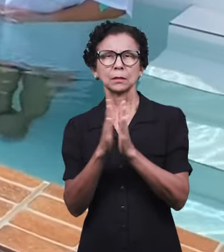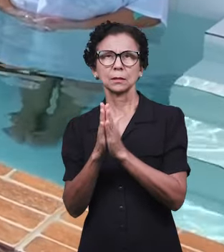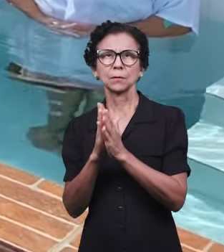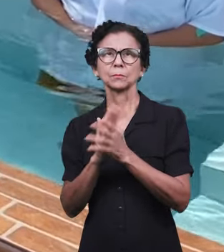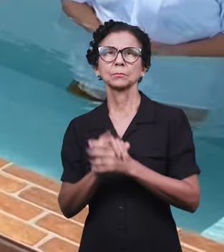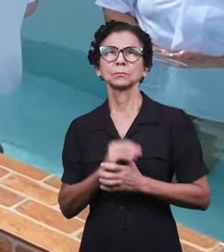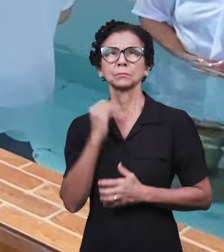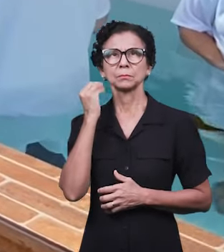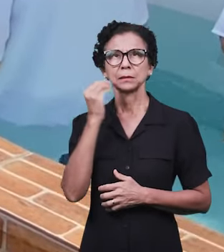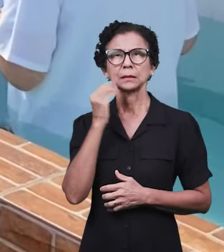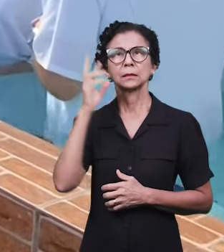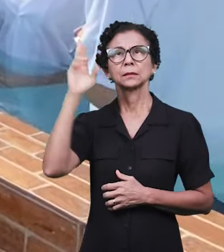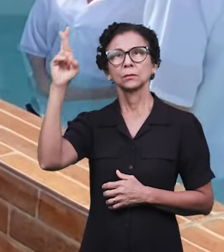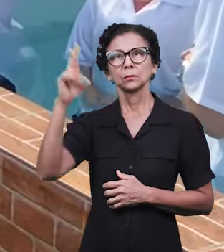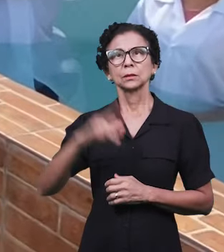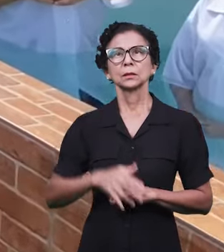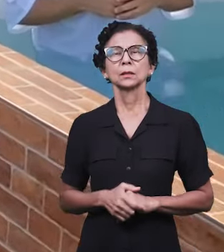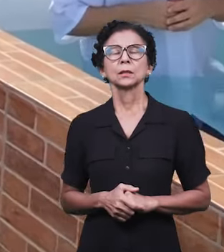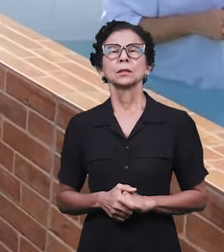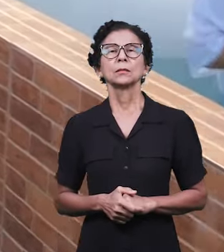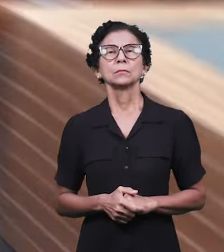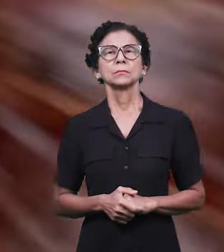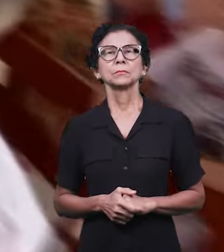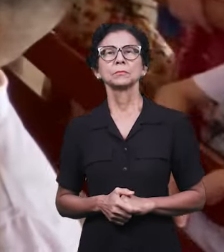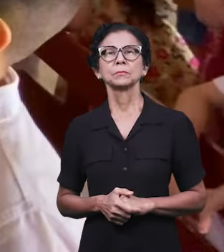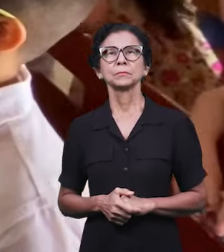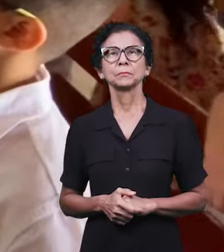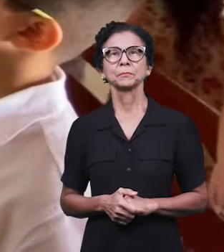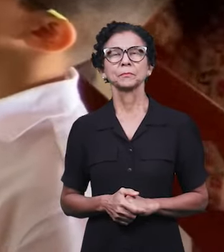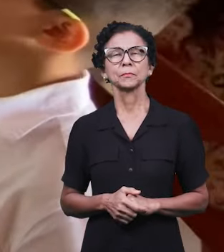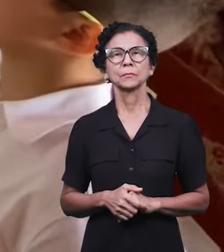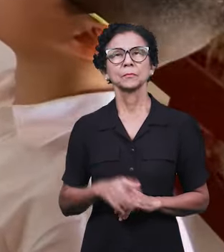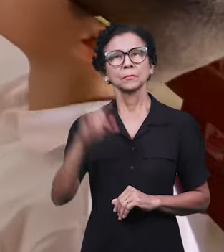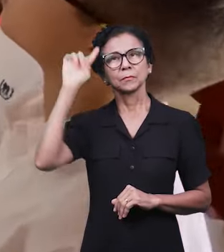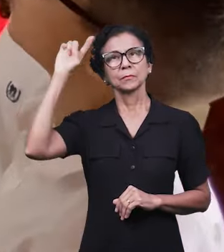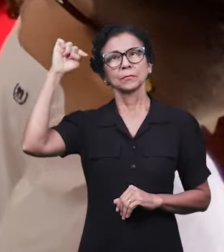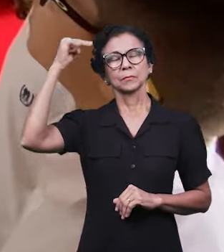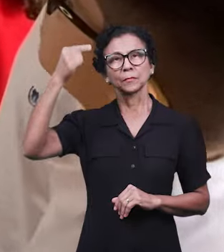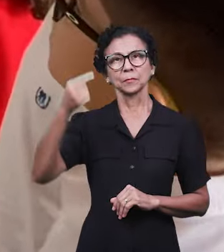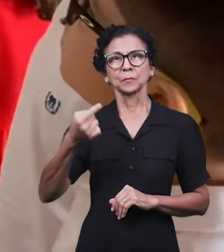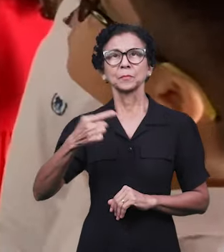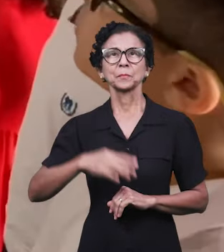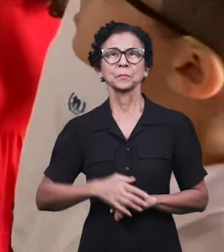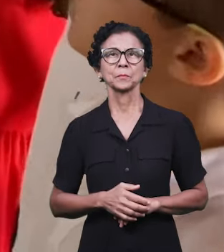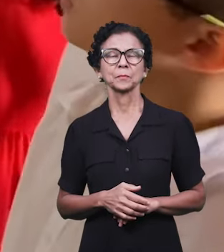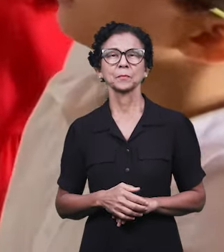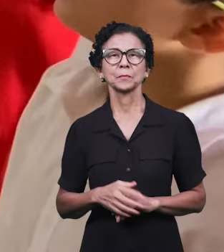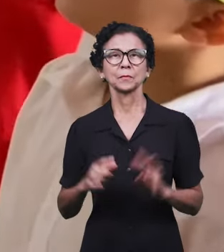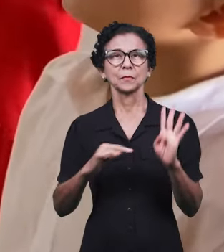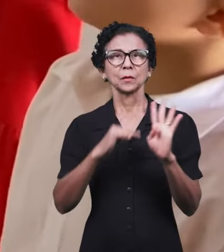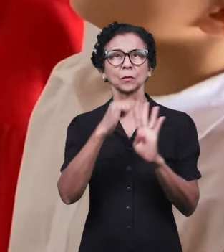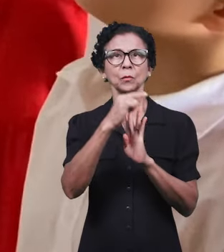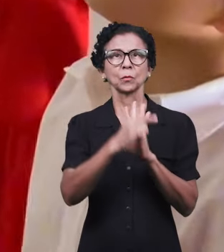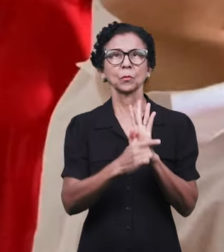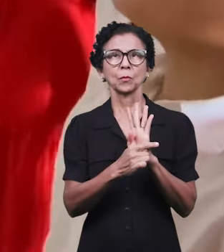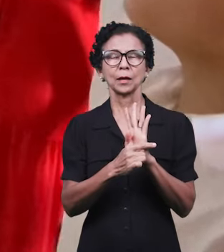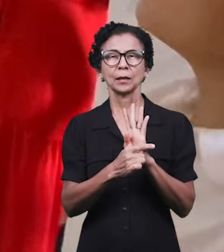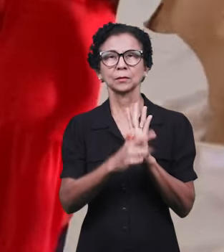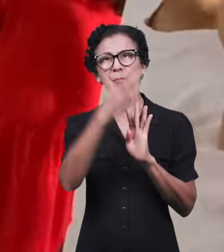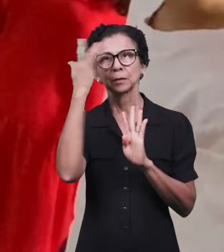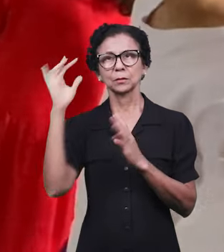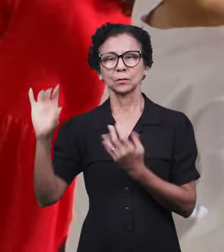um momento de grande alegria e testemunho público de fé. Em um momento especial, o irmão Admilson foi levantado como diácono,